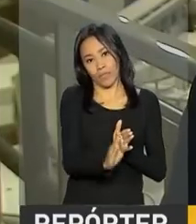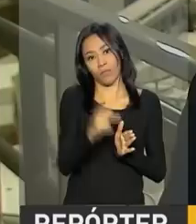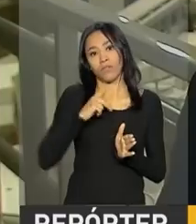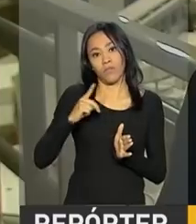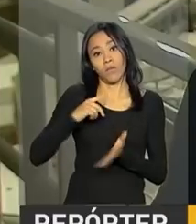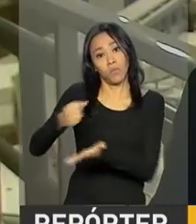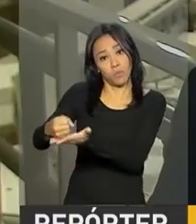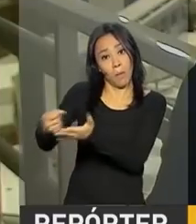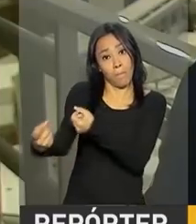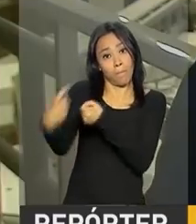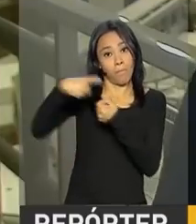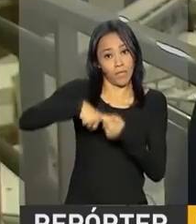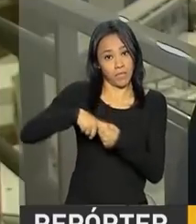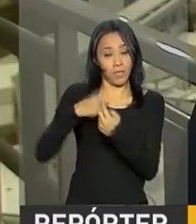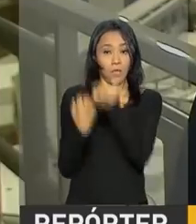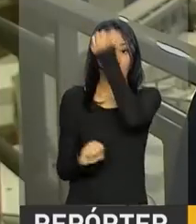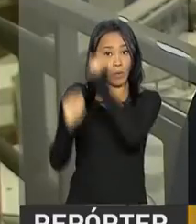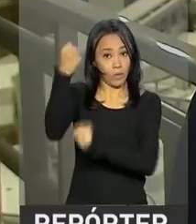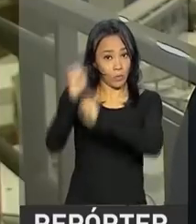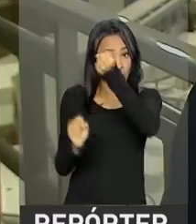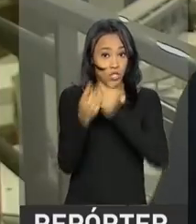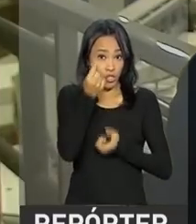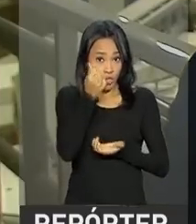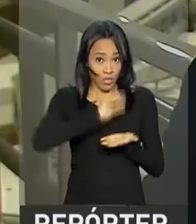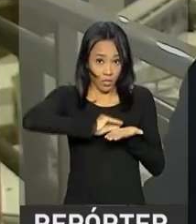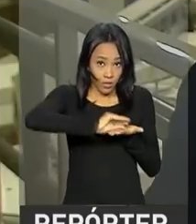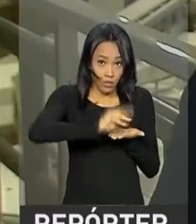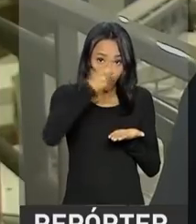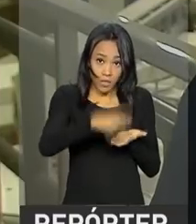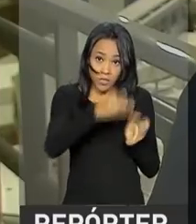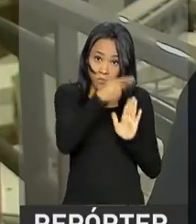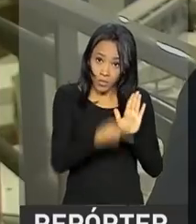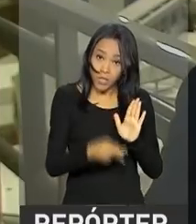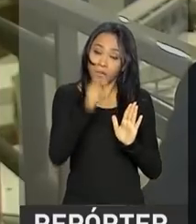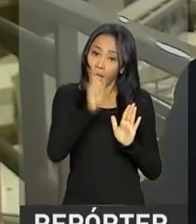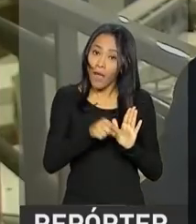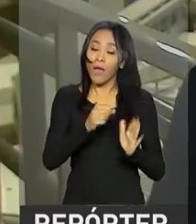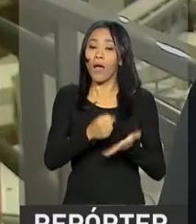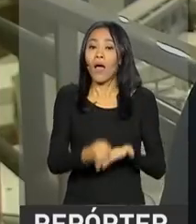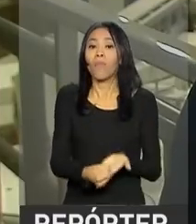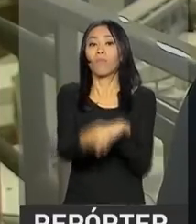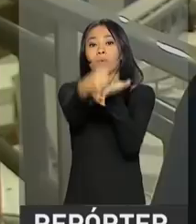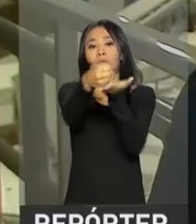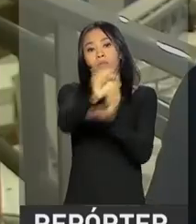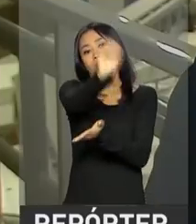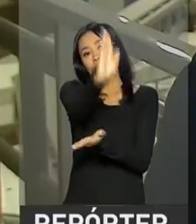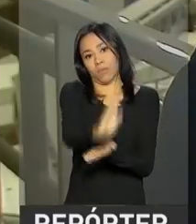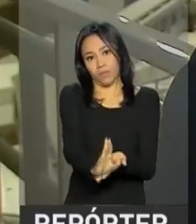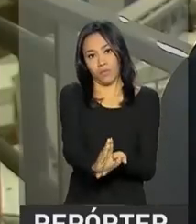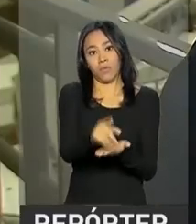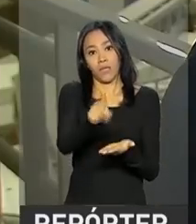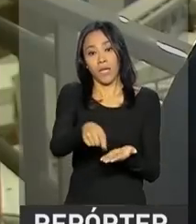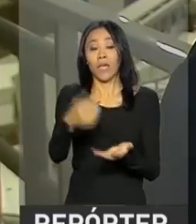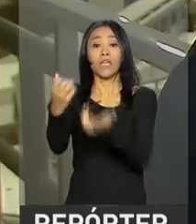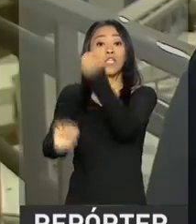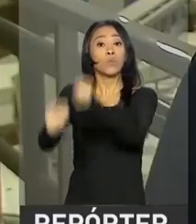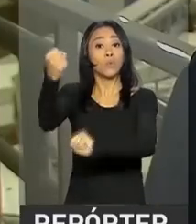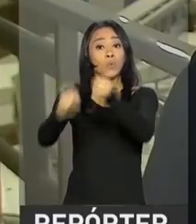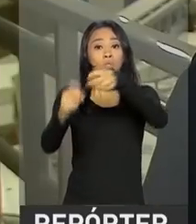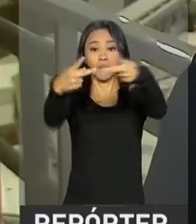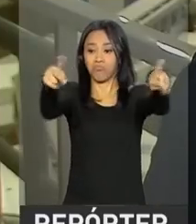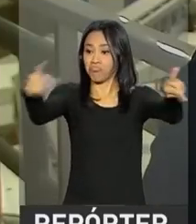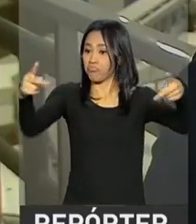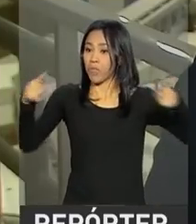nacional. Então, muito do dinheiro que está sendo investido nesse projeto está sendo investido dentro do Brasil, com indústrias que estão saindo das suas